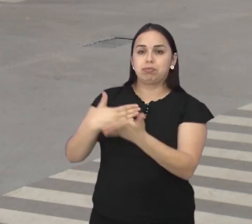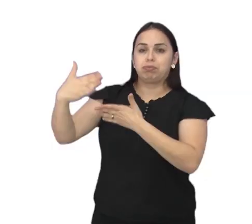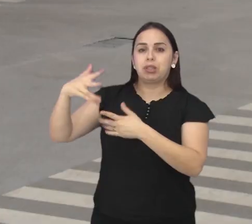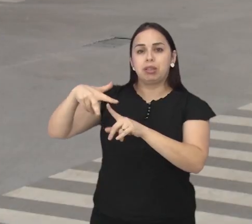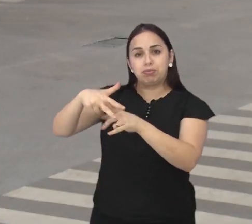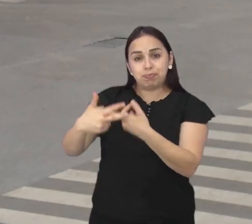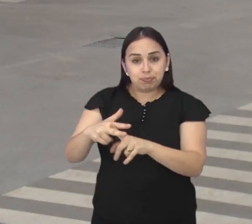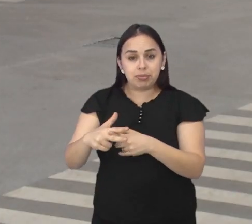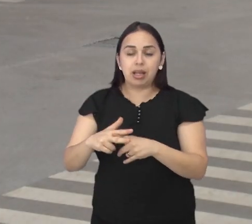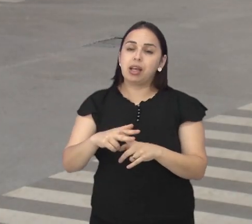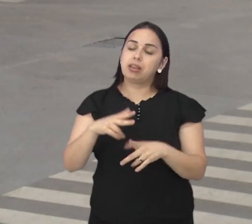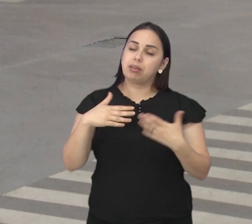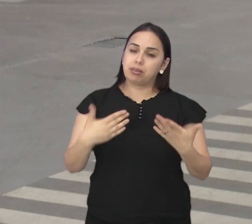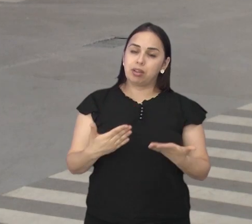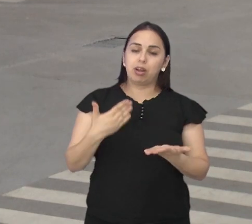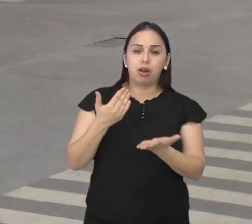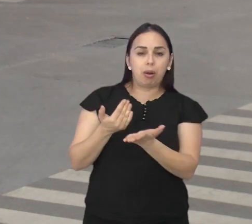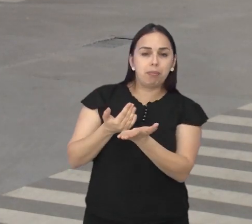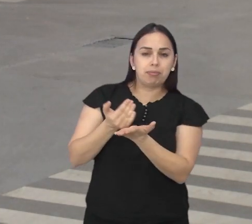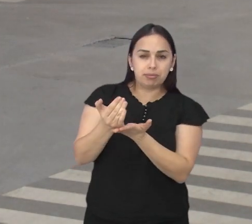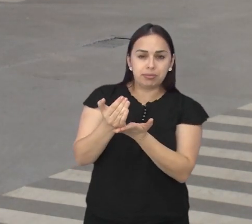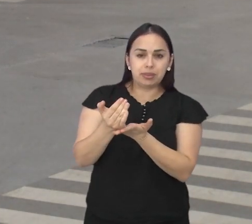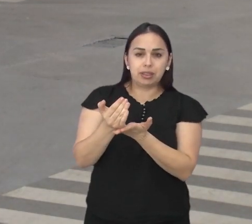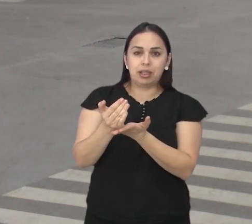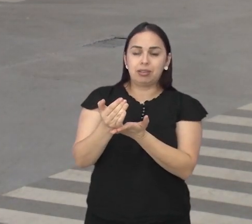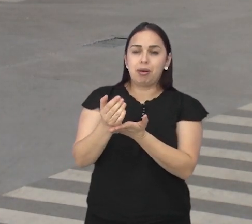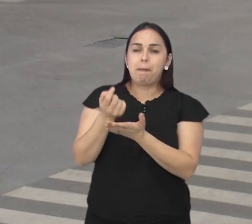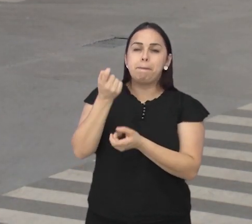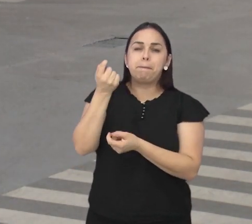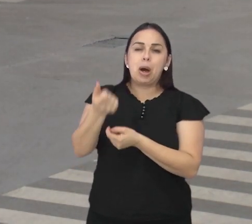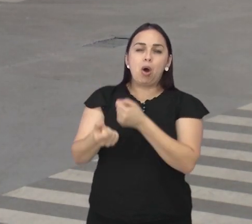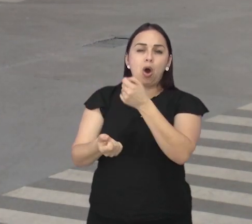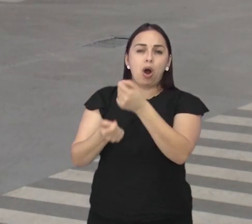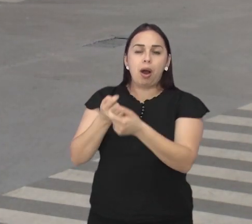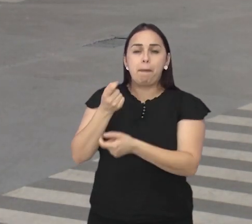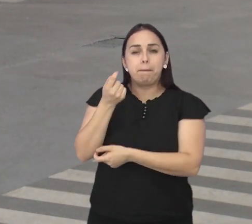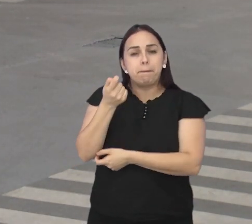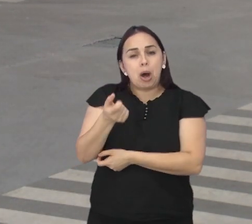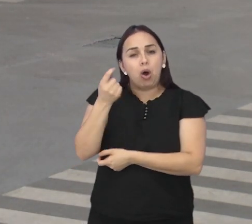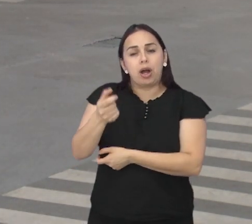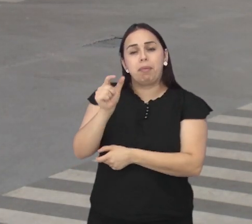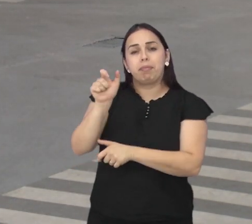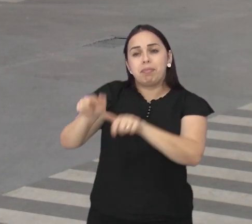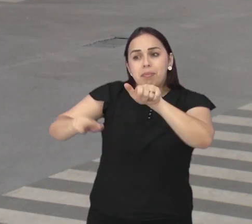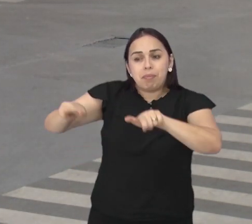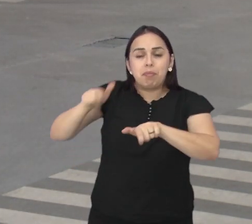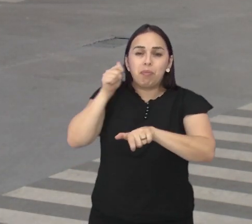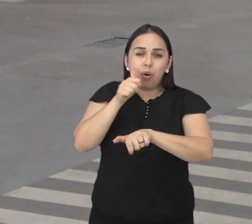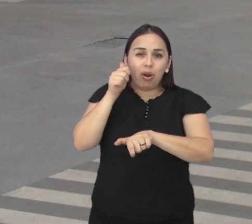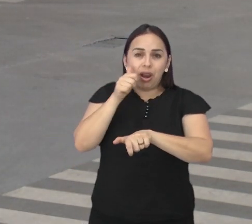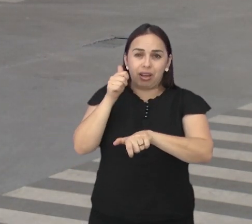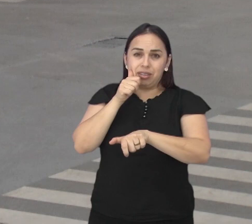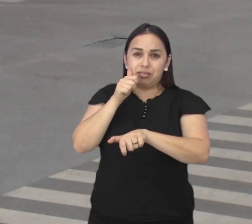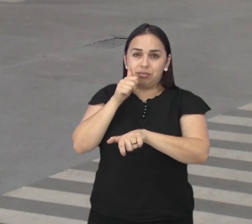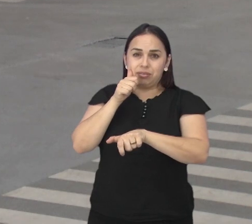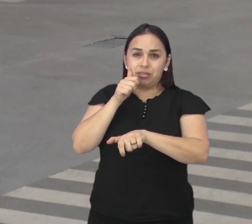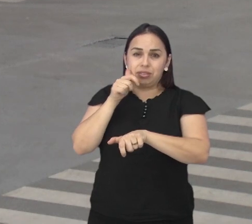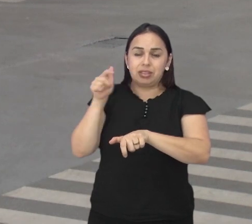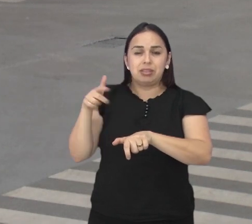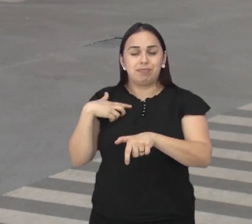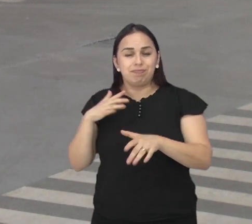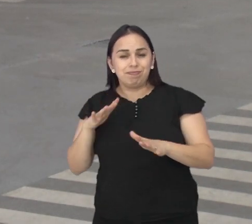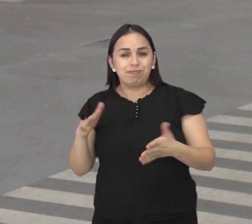fiz. Quando eu comecei mesmo, tinha algumas mulheres. Tinha um pouco de preconceito de ver uma outra